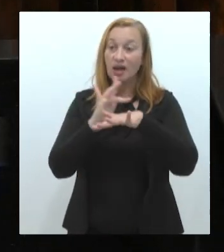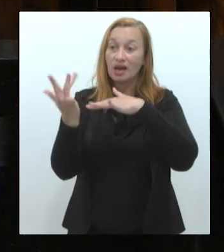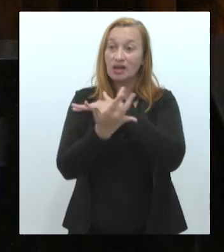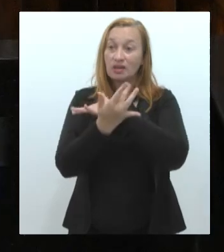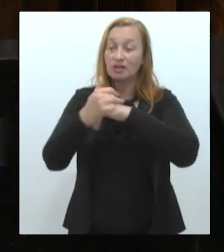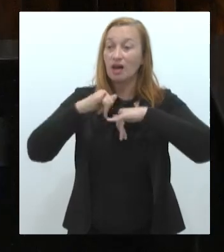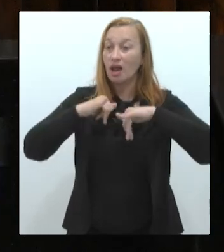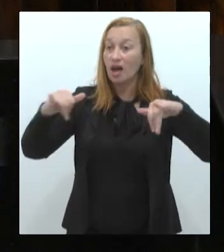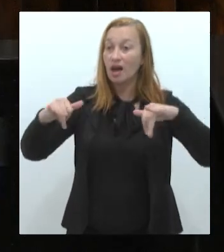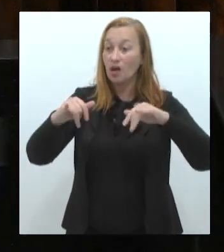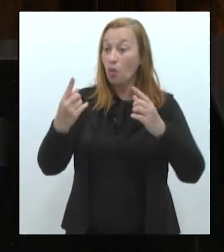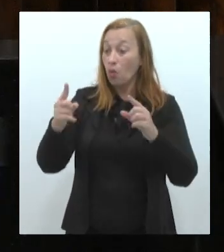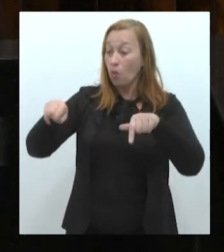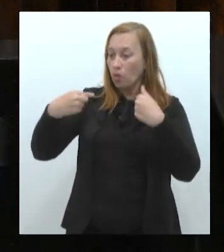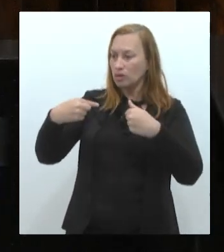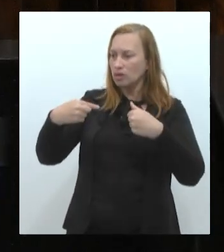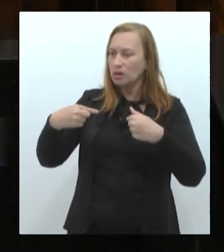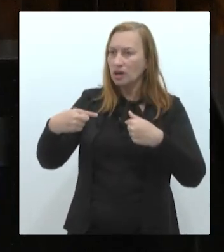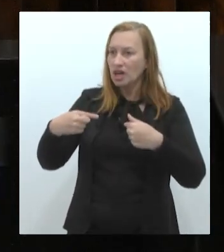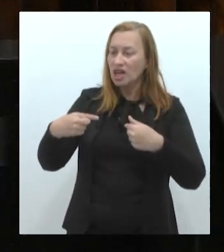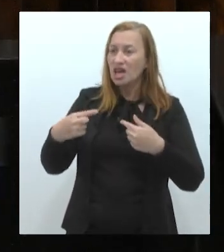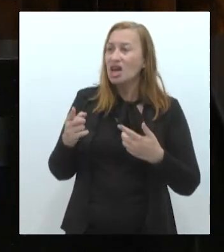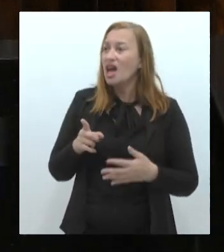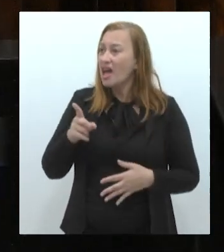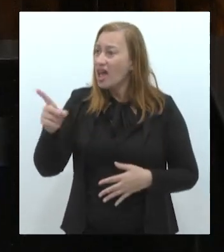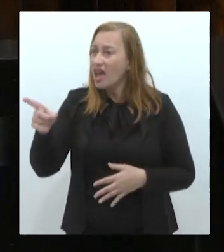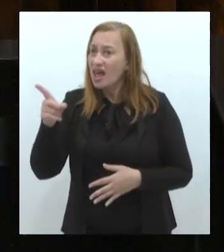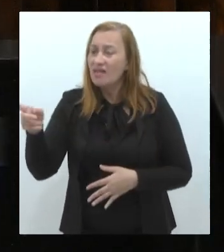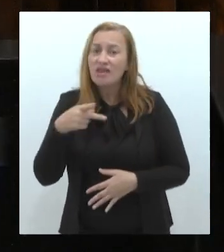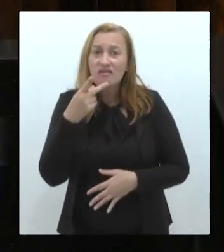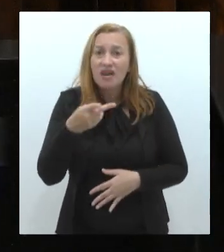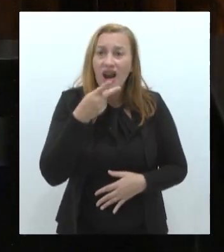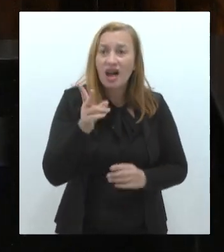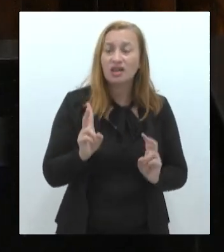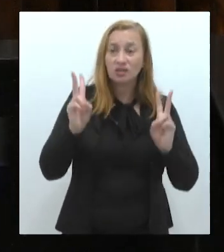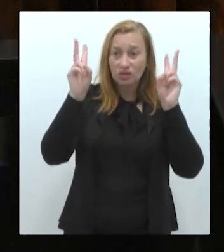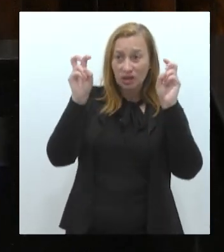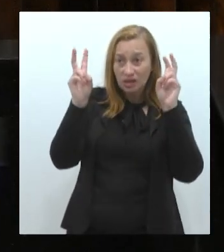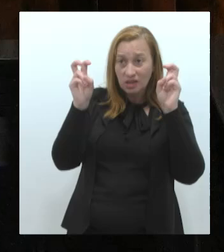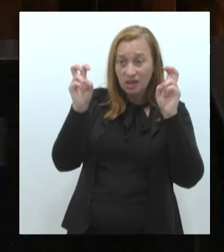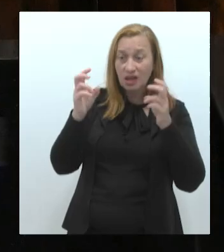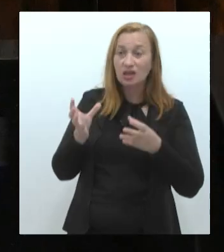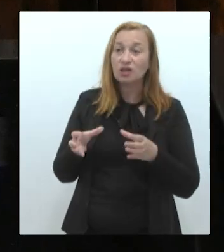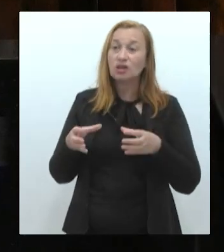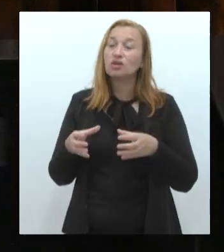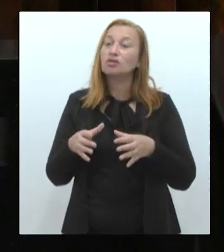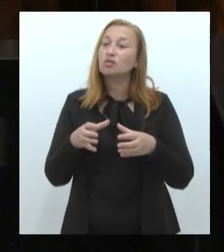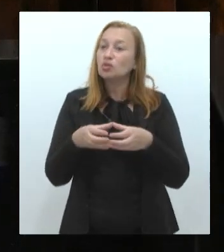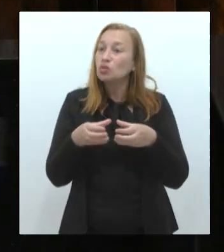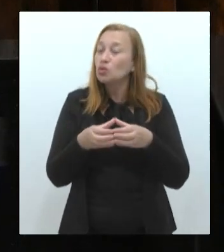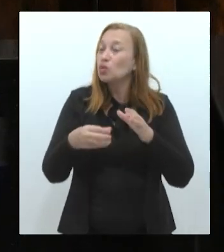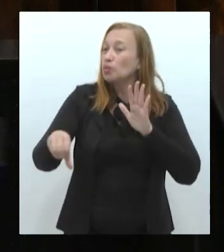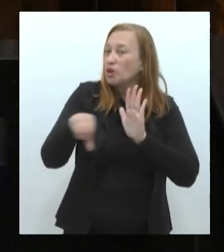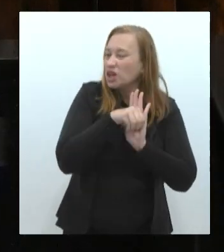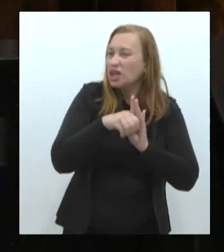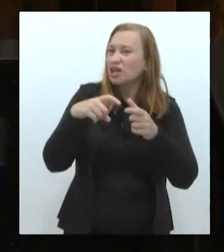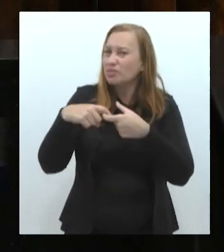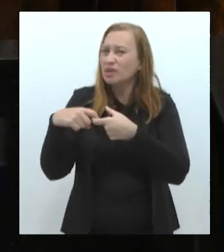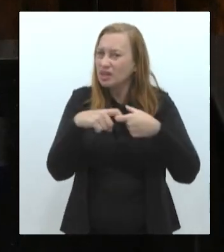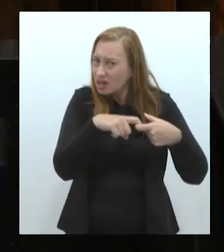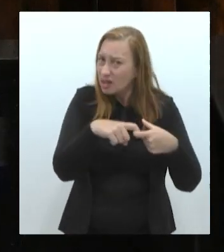atacar. Ele, em vez de falar da questão das operações ilegais, operações